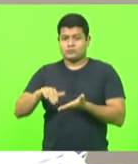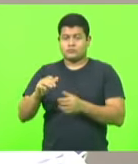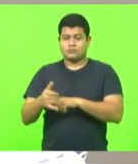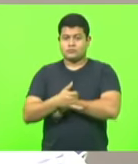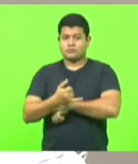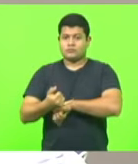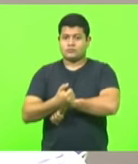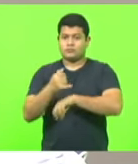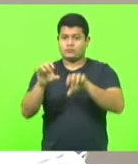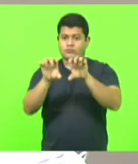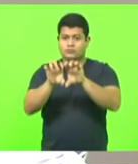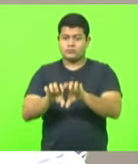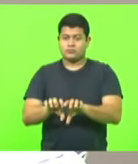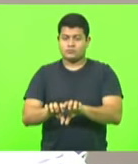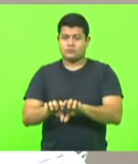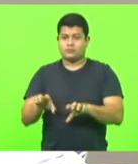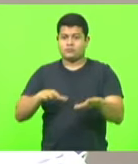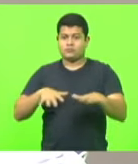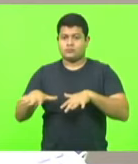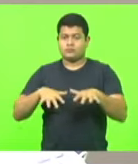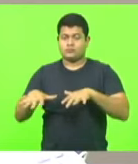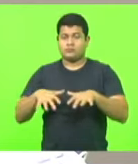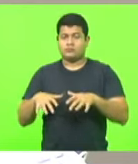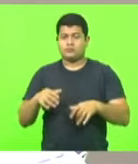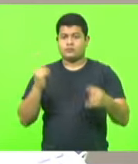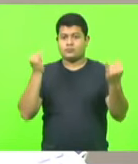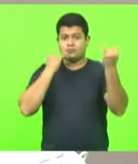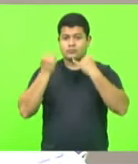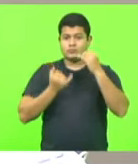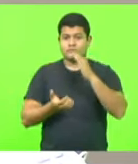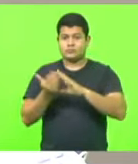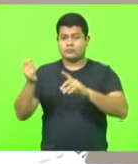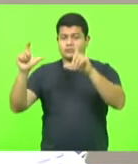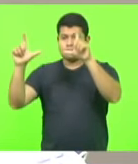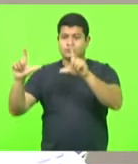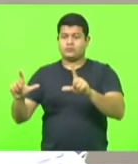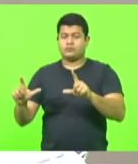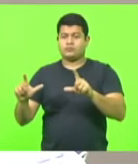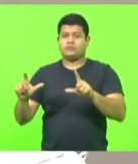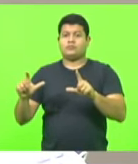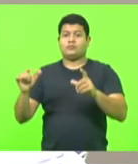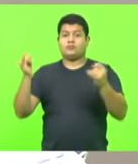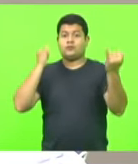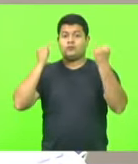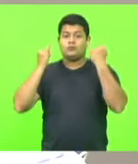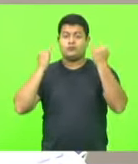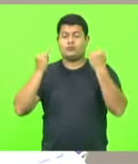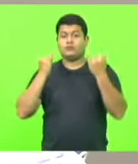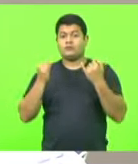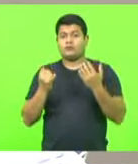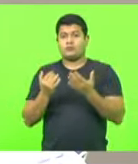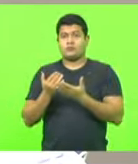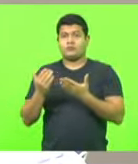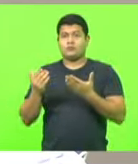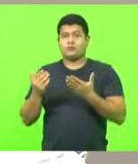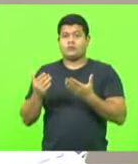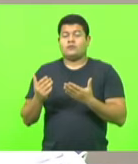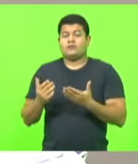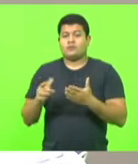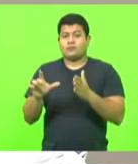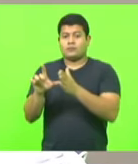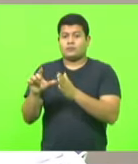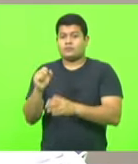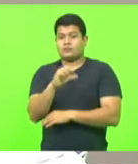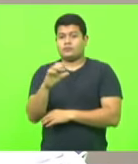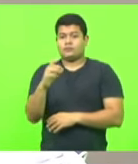Mobilidade informações acerca da retirada de placas de identificação de comerciantes às margens da